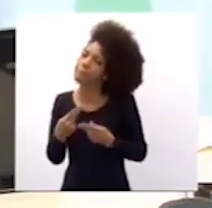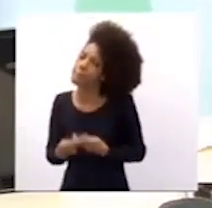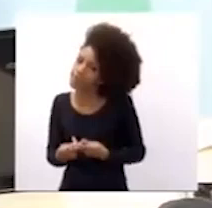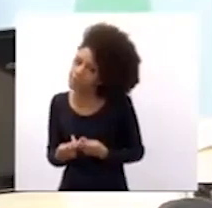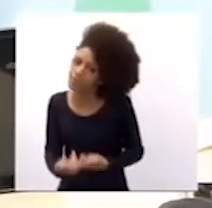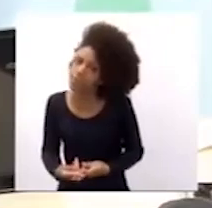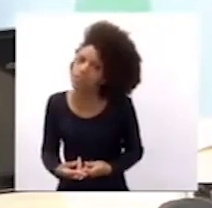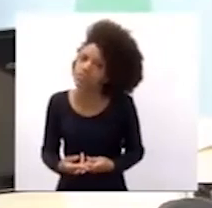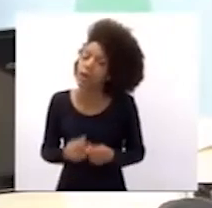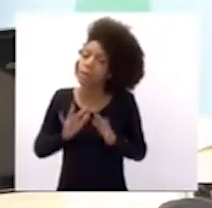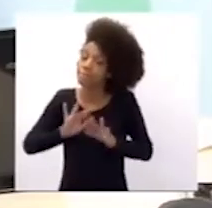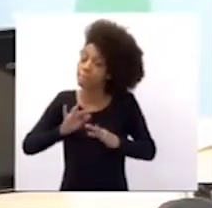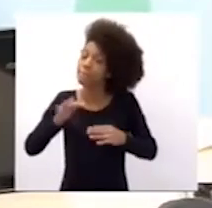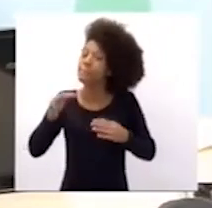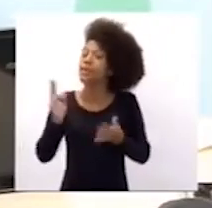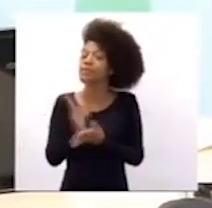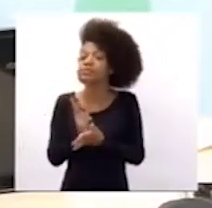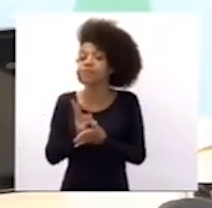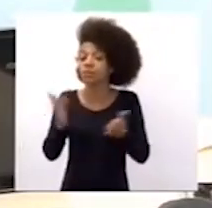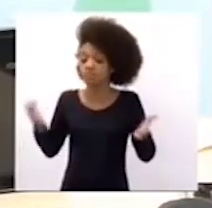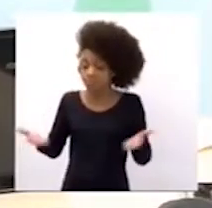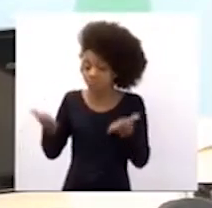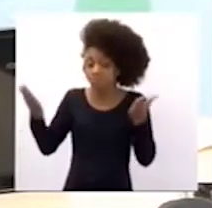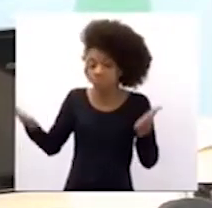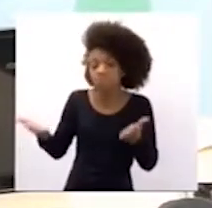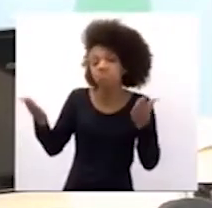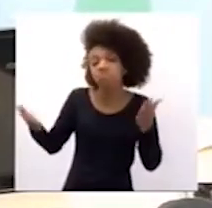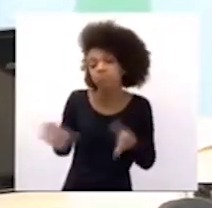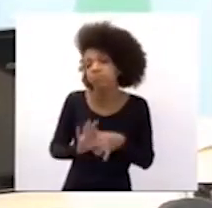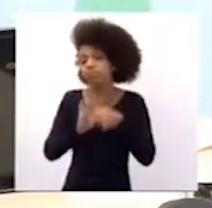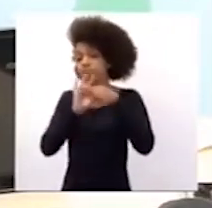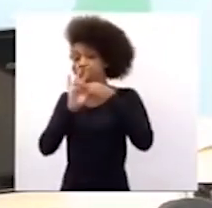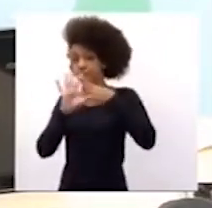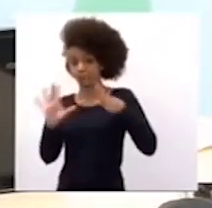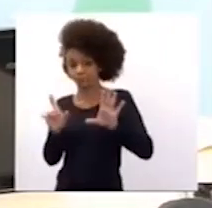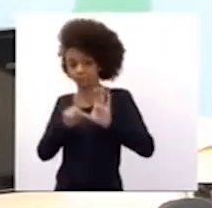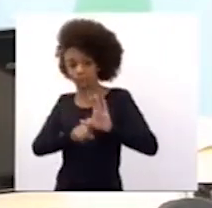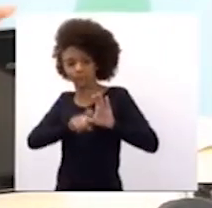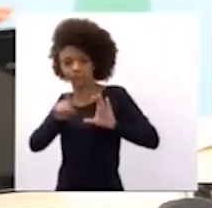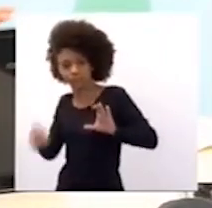sempre estimulando a autonomia e a responsabilidade desse aluno.